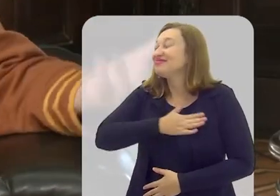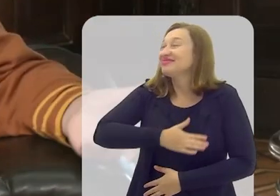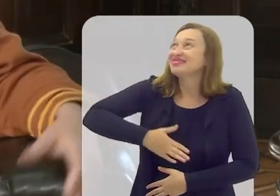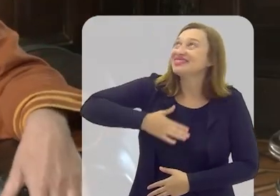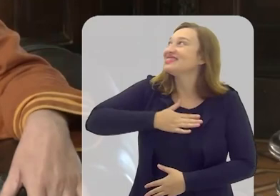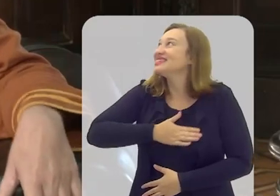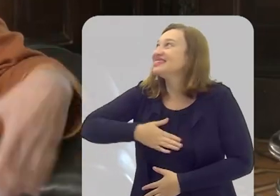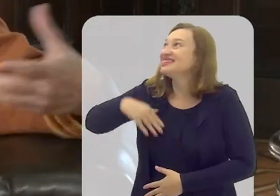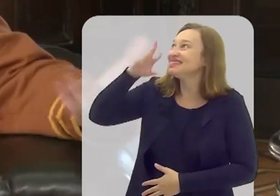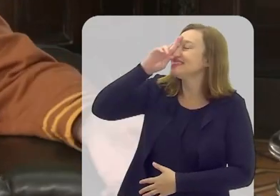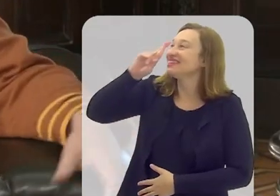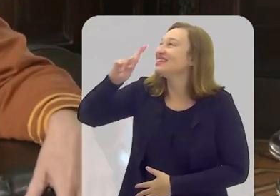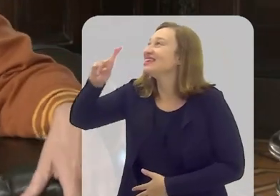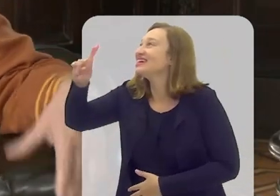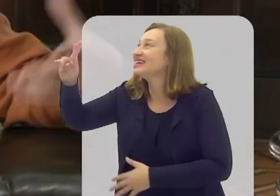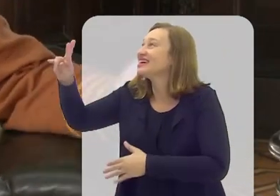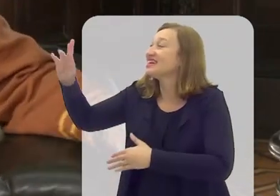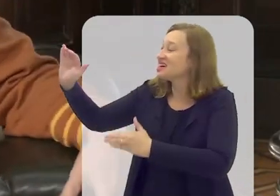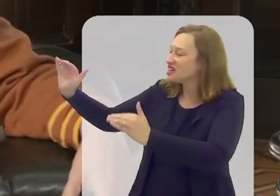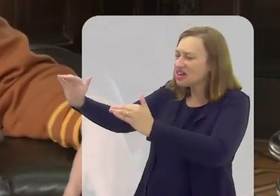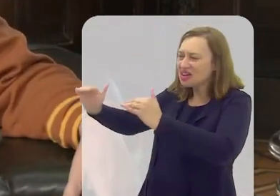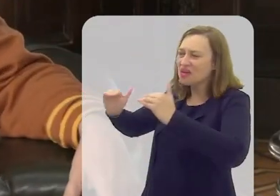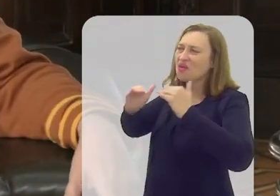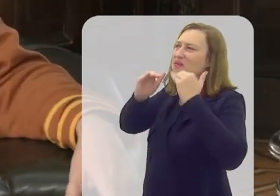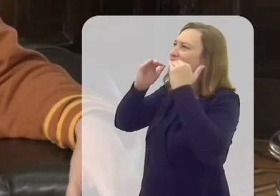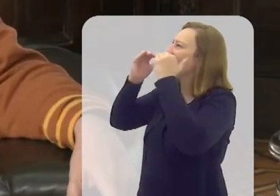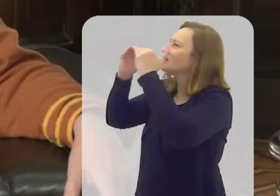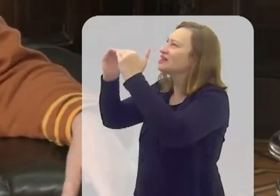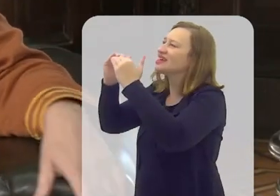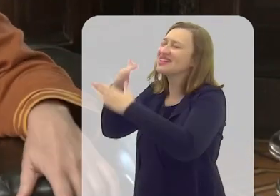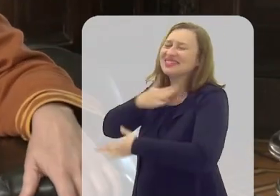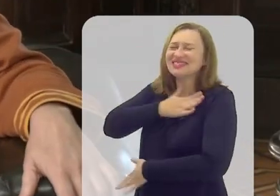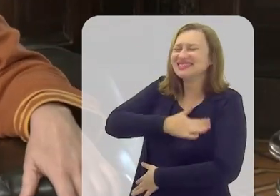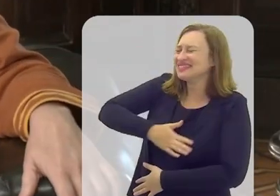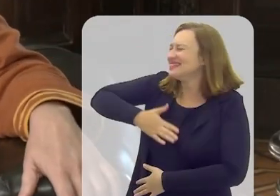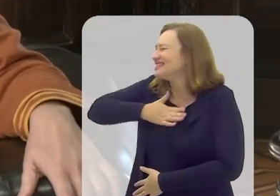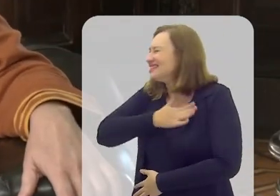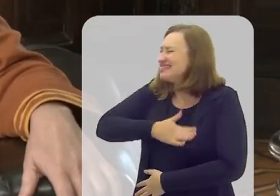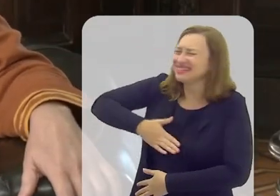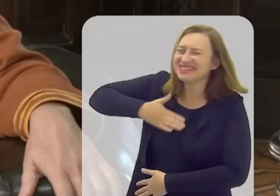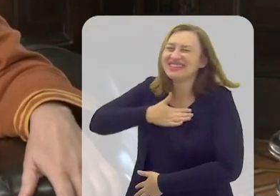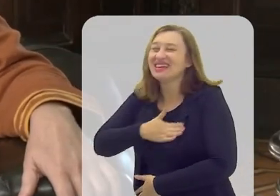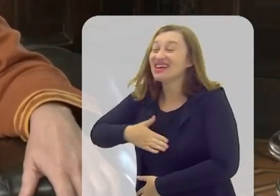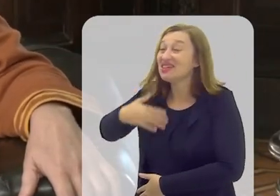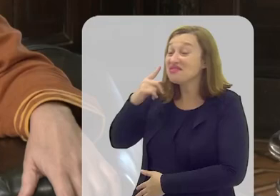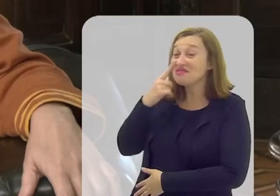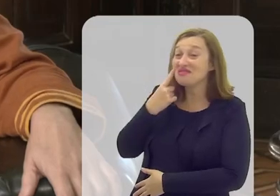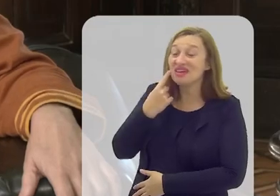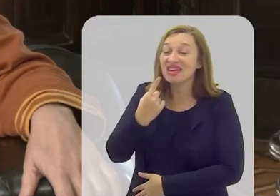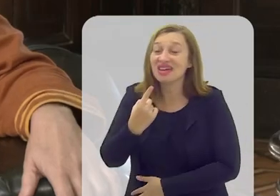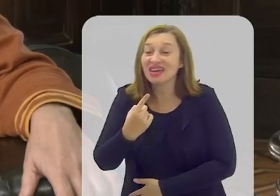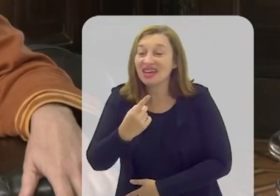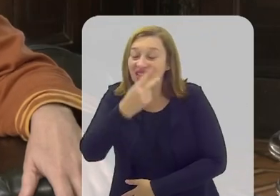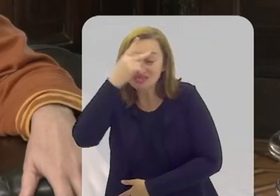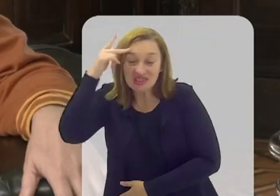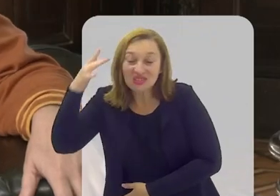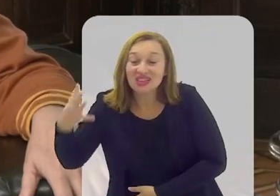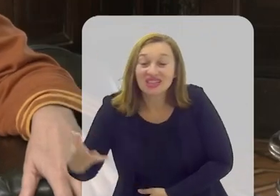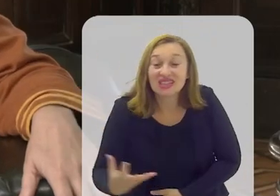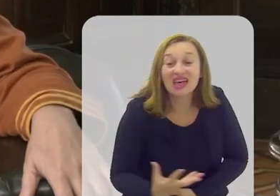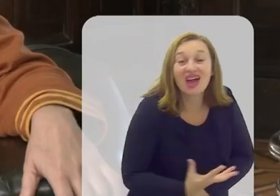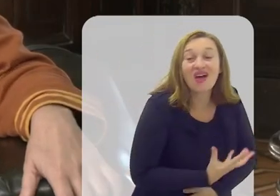meu prazer, Senhor, é te honrar, meu prazer é ver